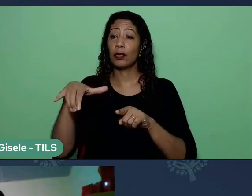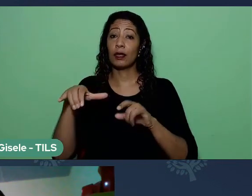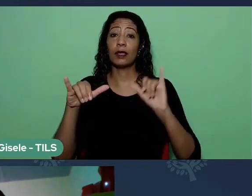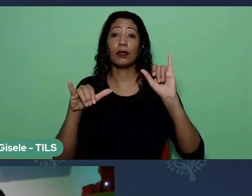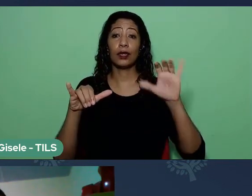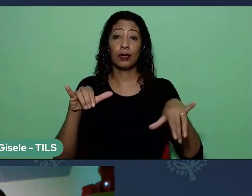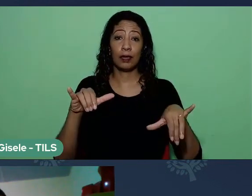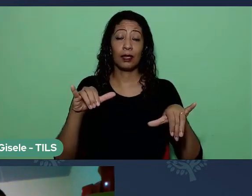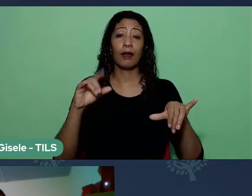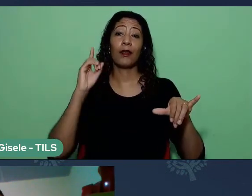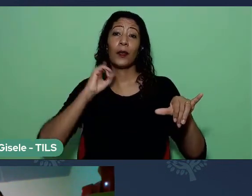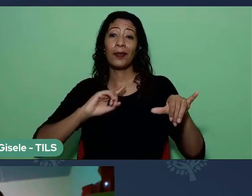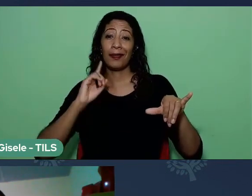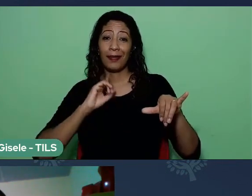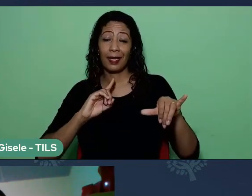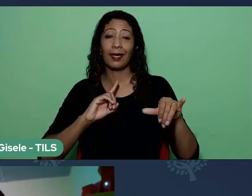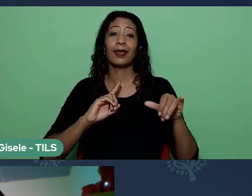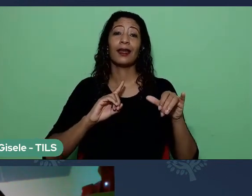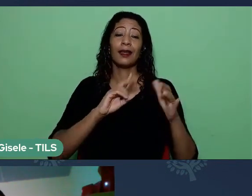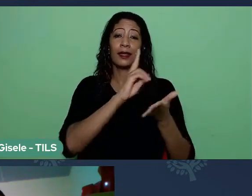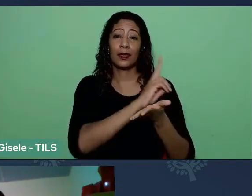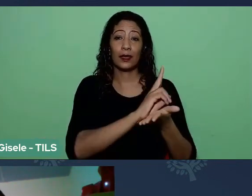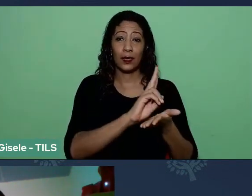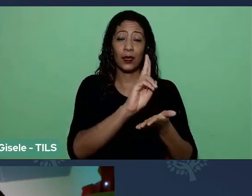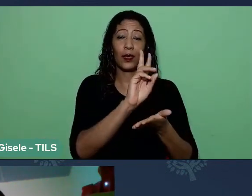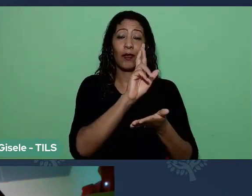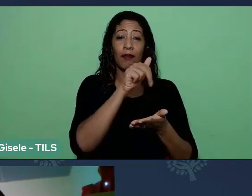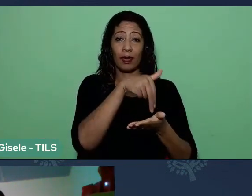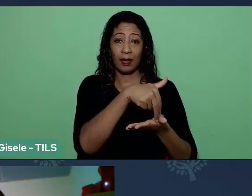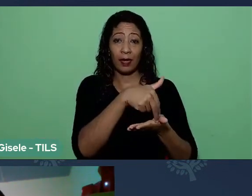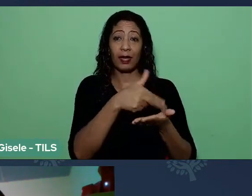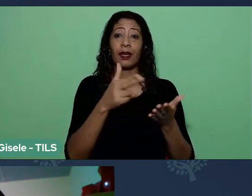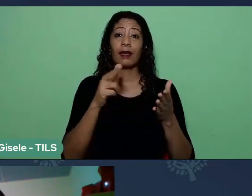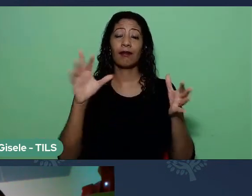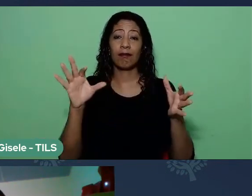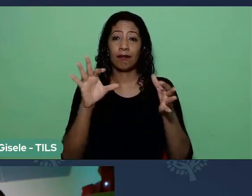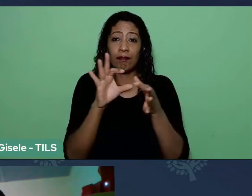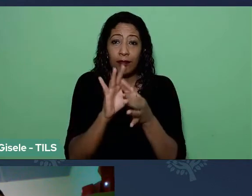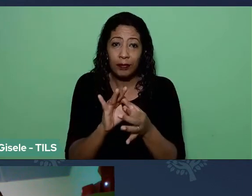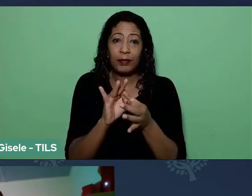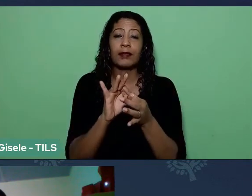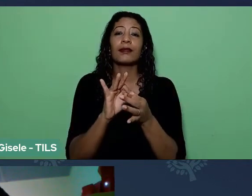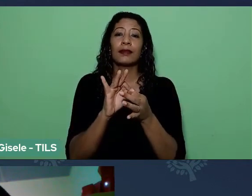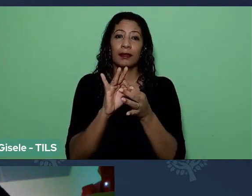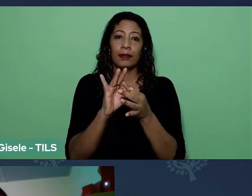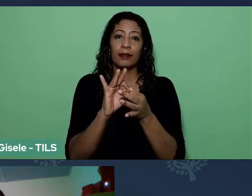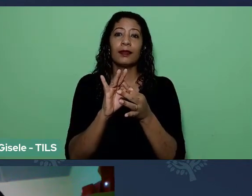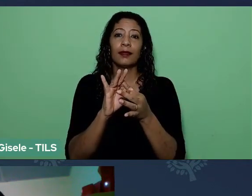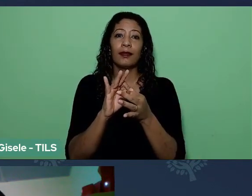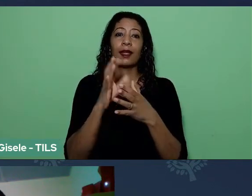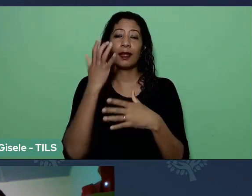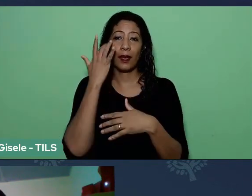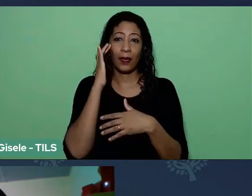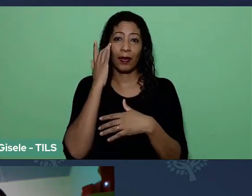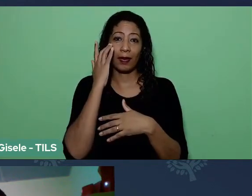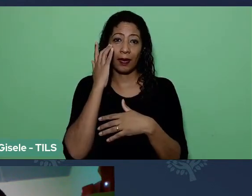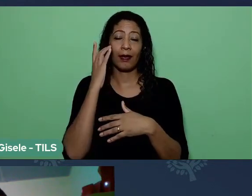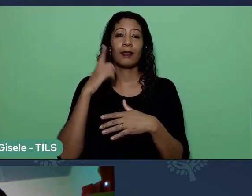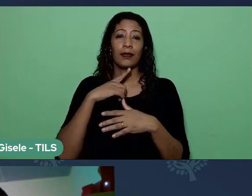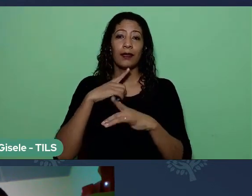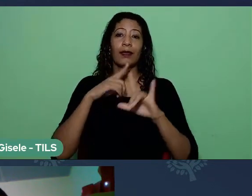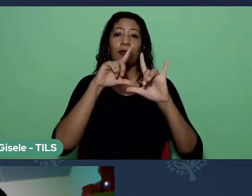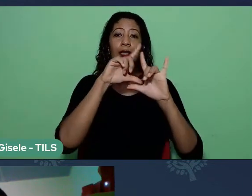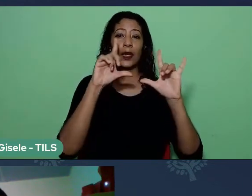também, a Fundação ProAr existe para isso, como eu tenho certeza que o LAIRE e o Convivendo com a Asma existe com